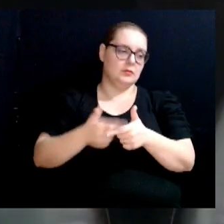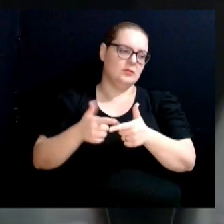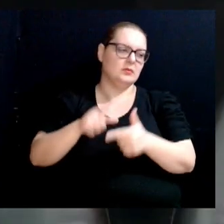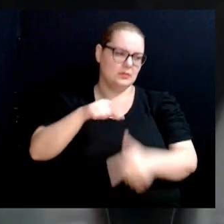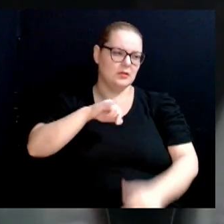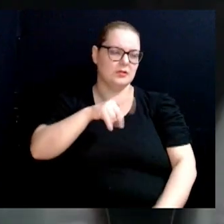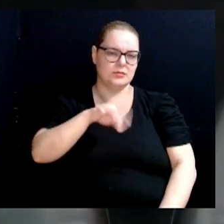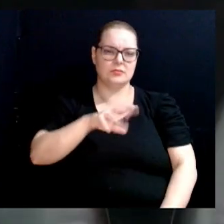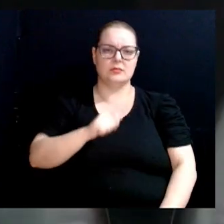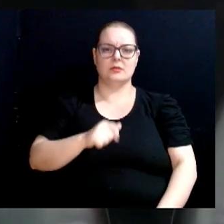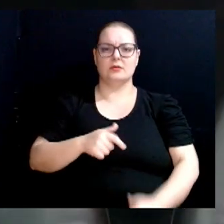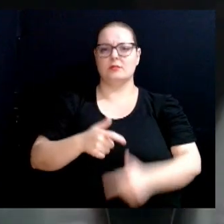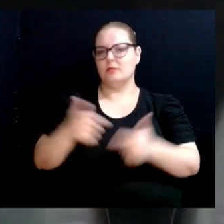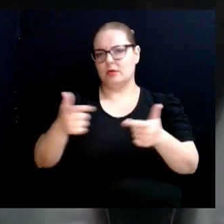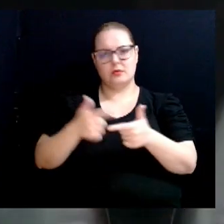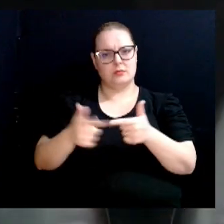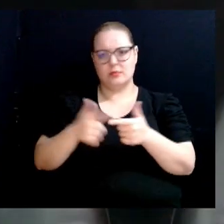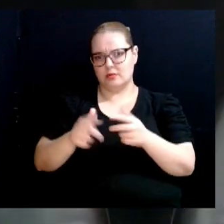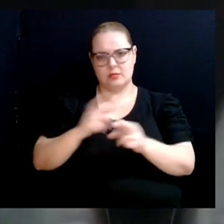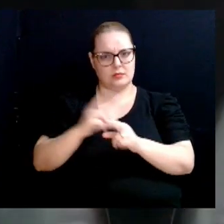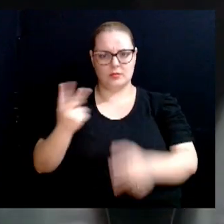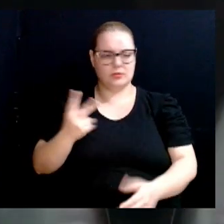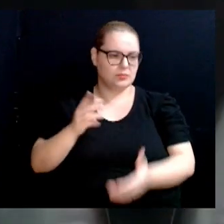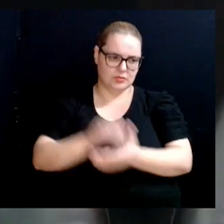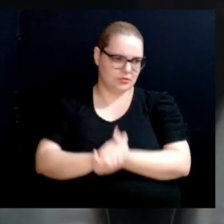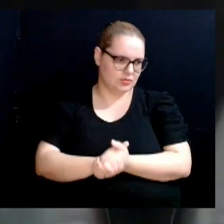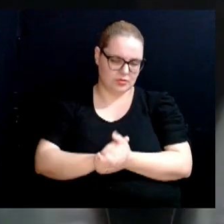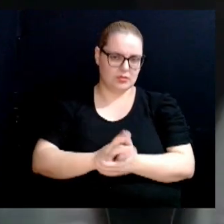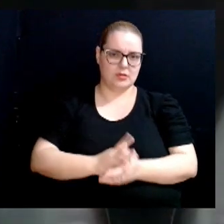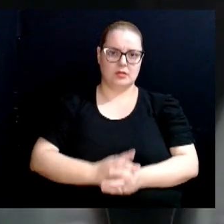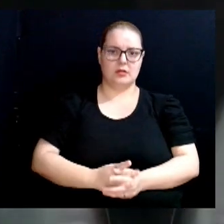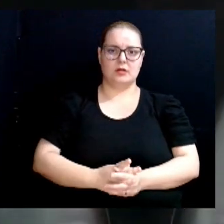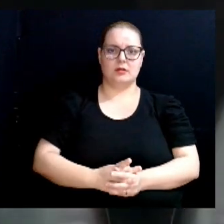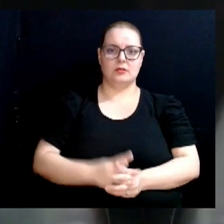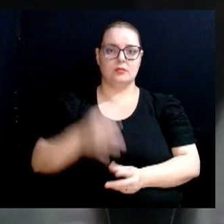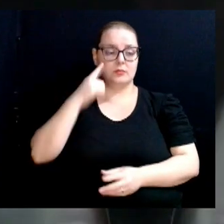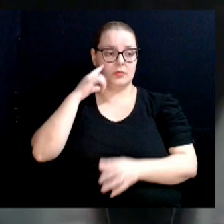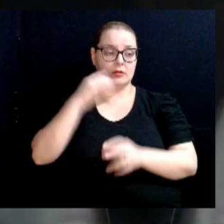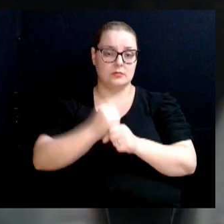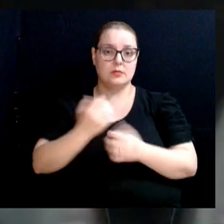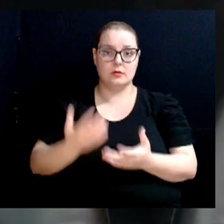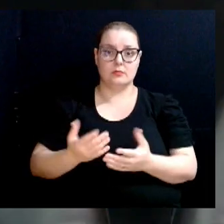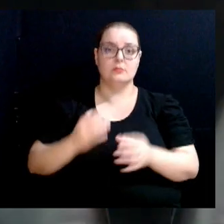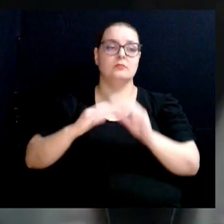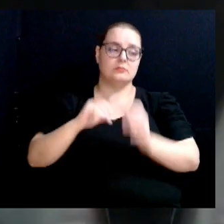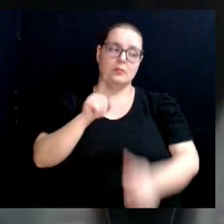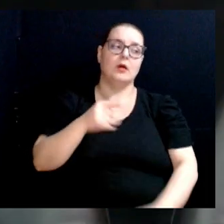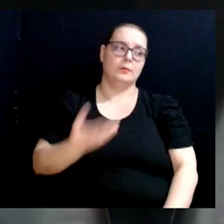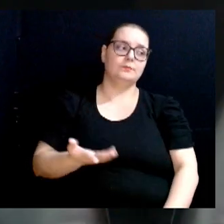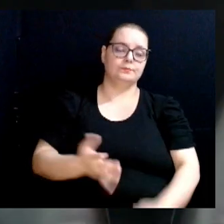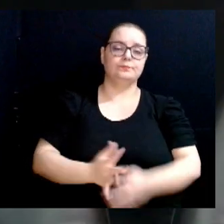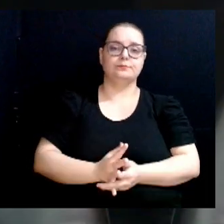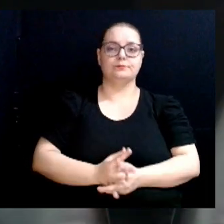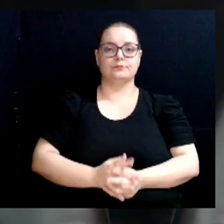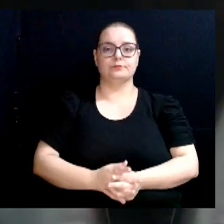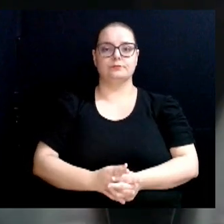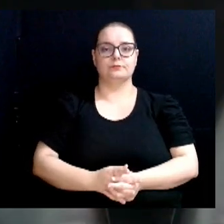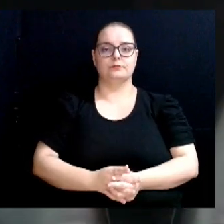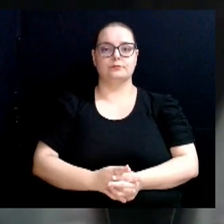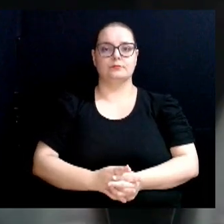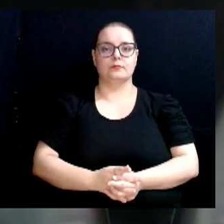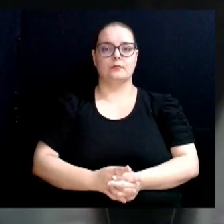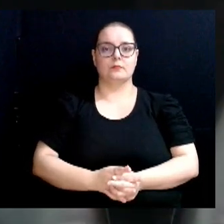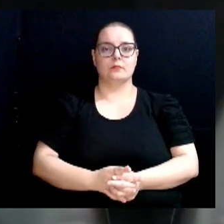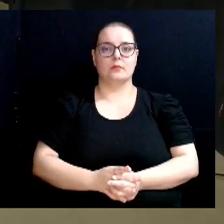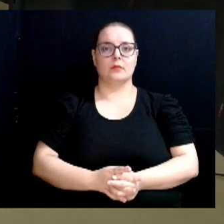relacionamento de casal, né, em geral, é a comunicação, né? A gente desaprendeu a se